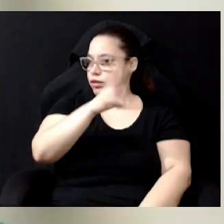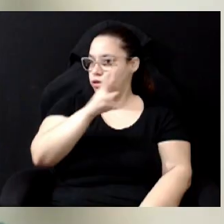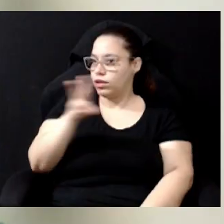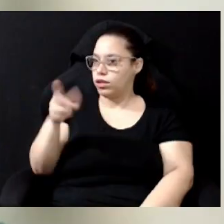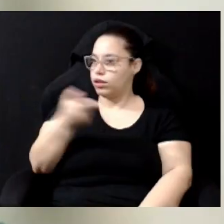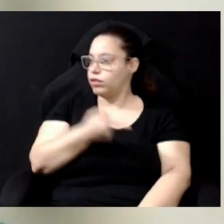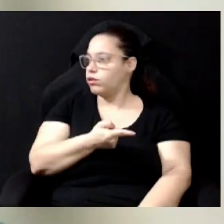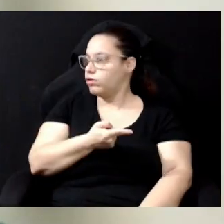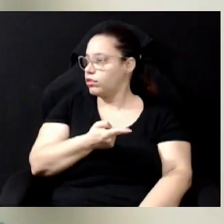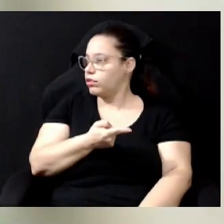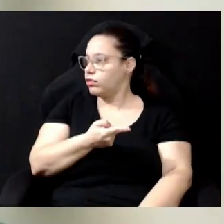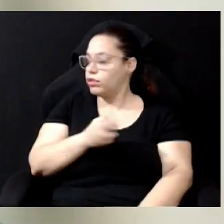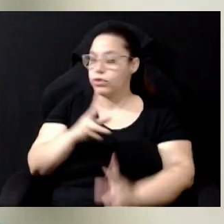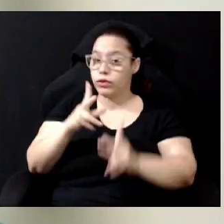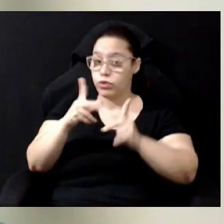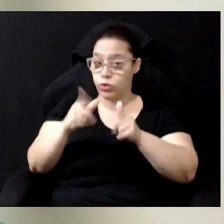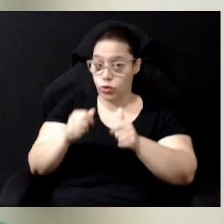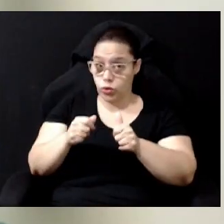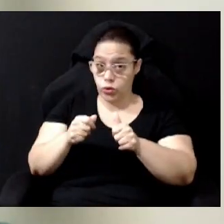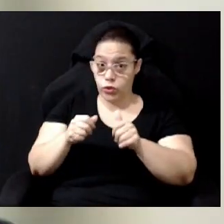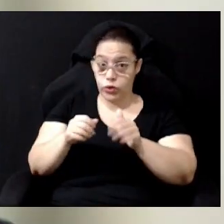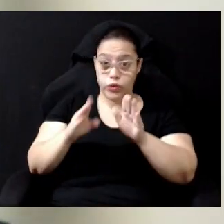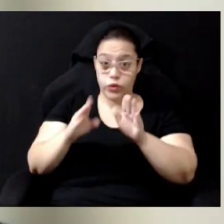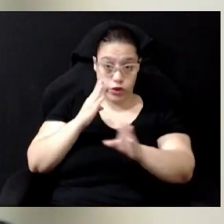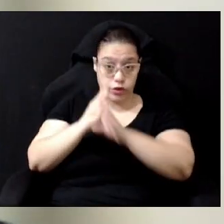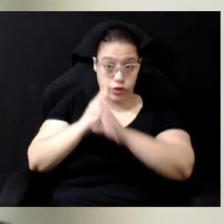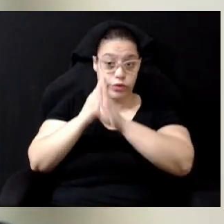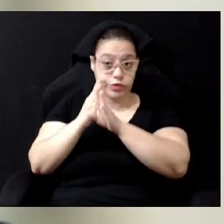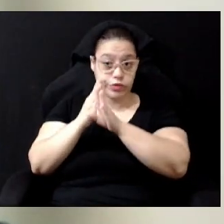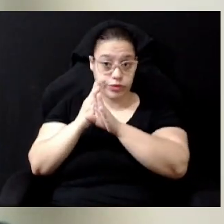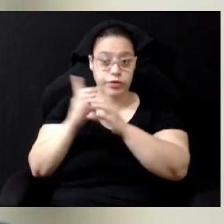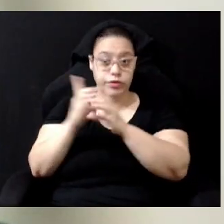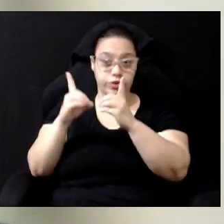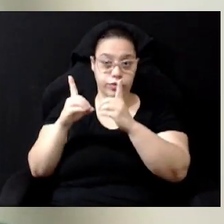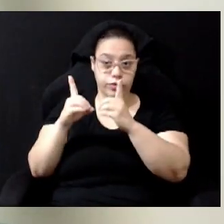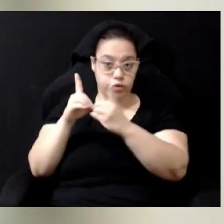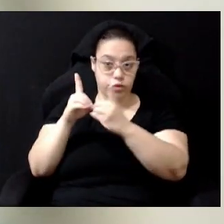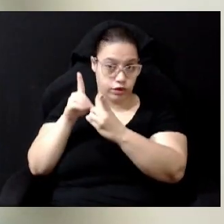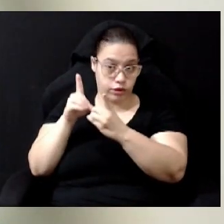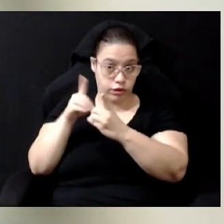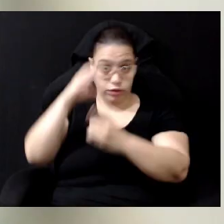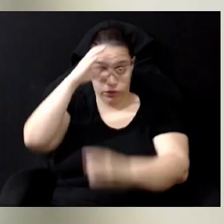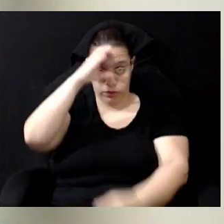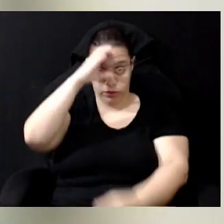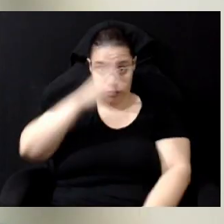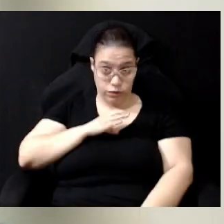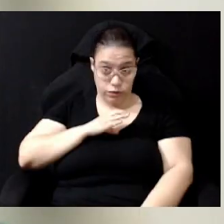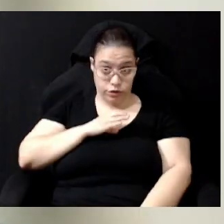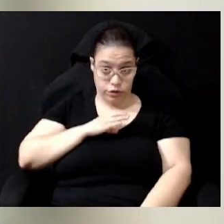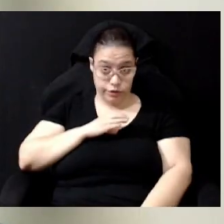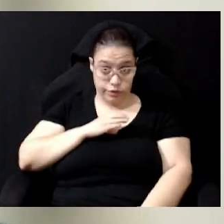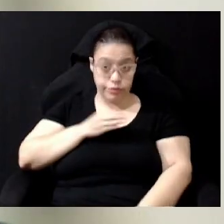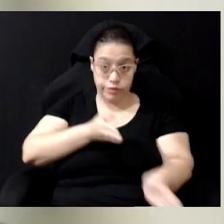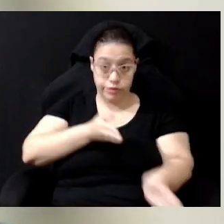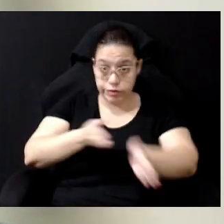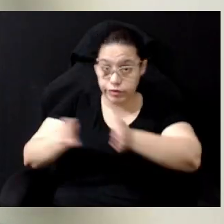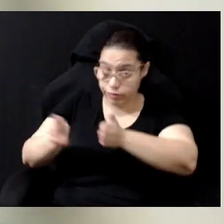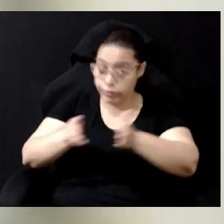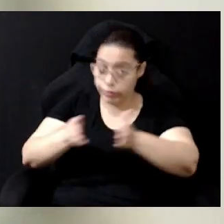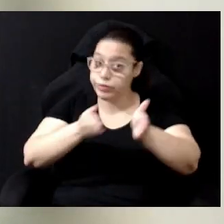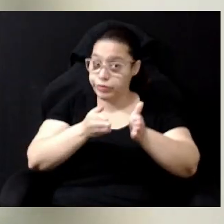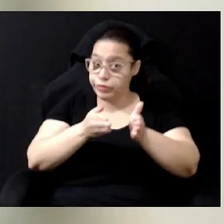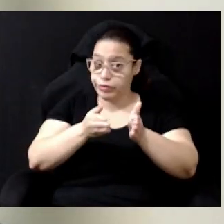www.embrapa.br, você localiza todas as unidades da Embrapa. A gente tem um setor de atendimento ao cidadão que vai